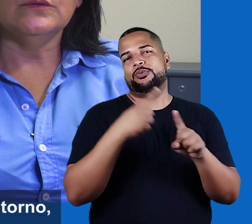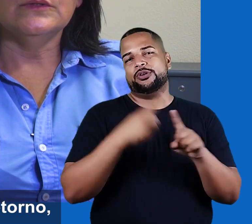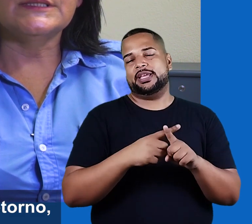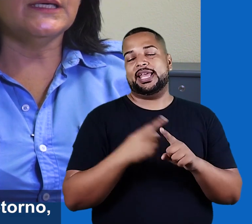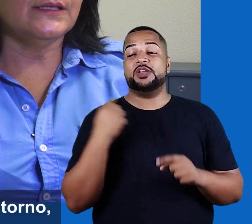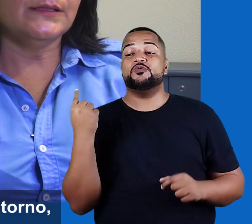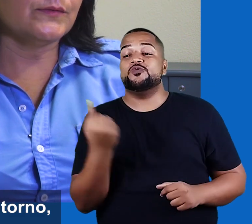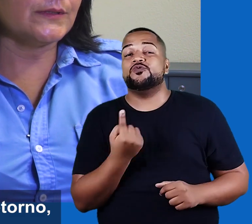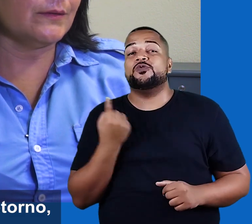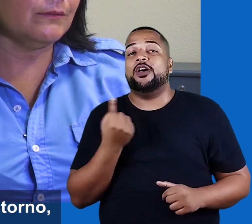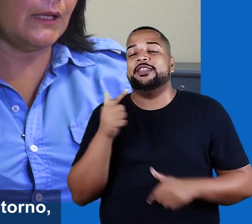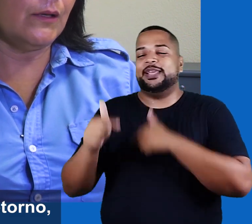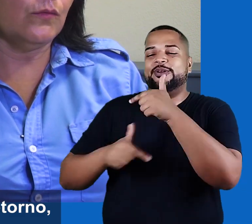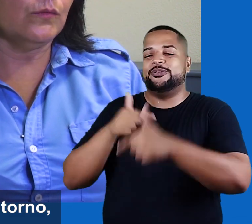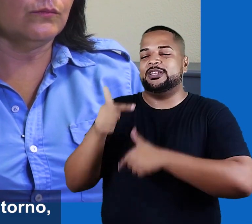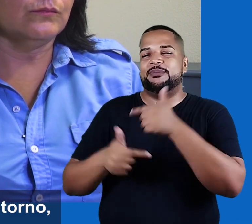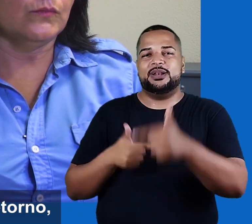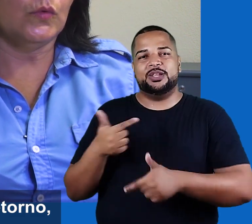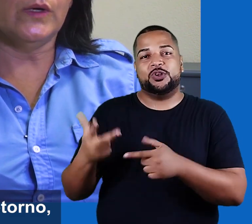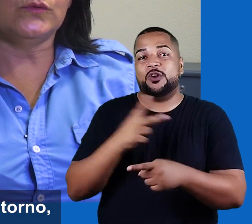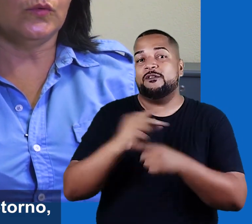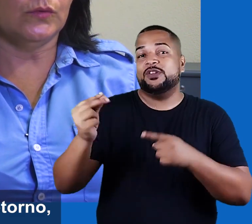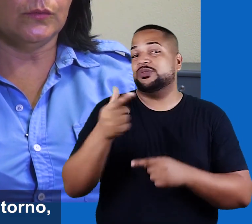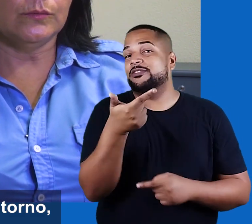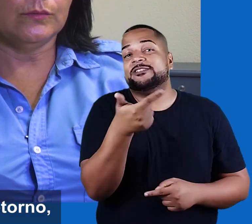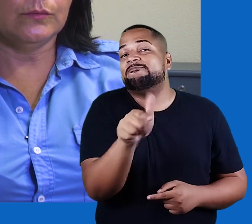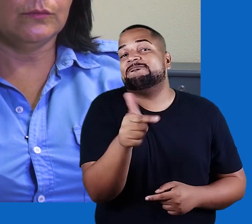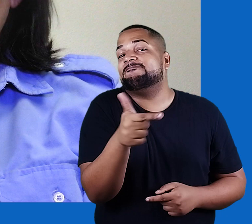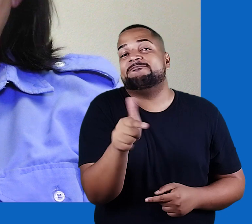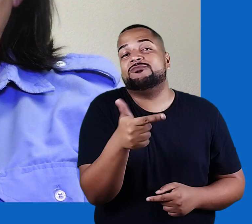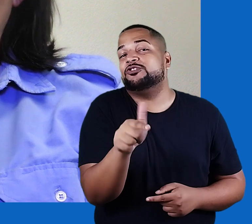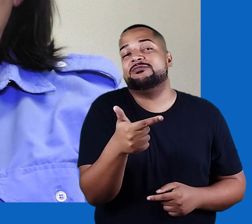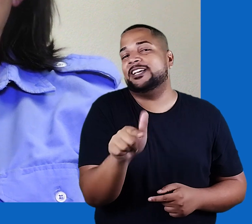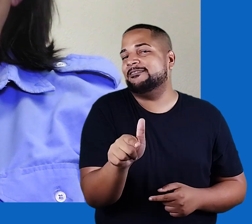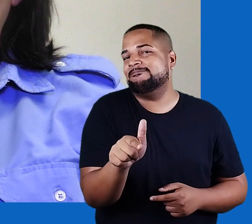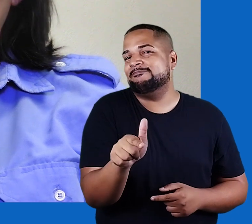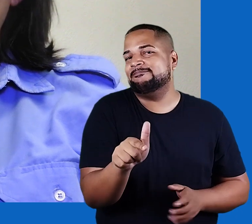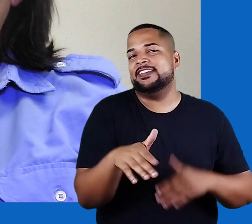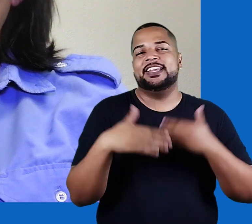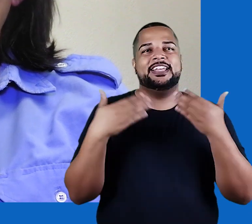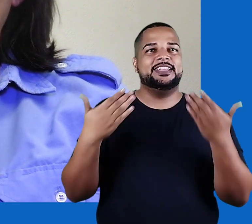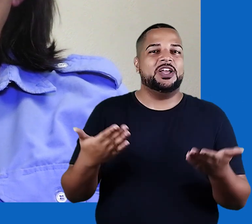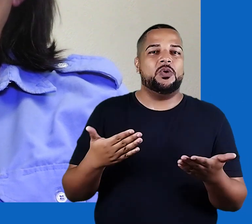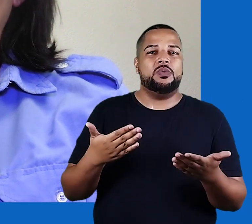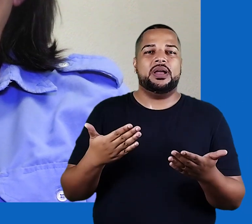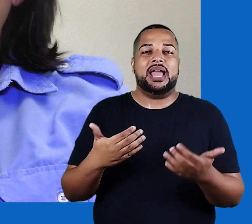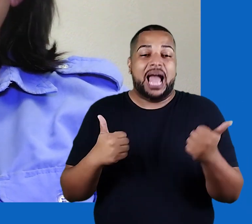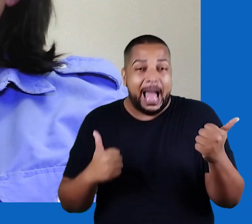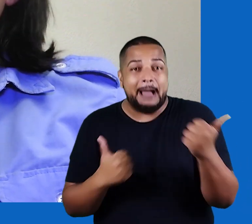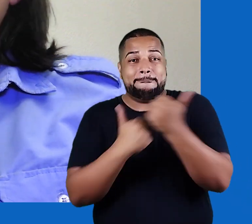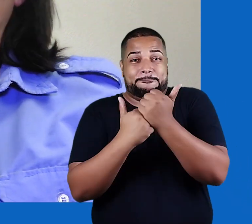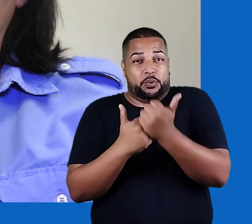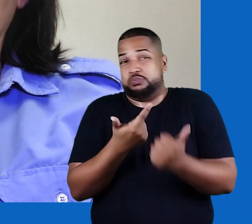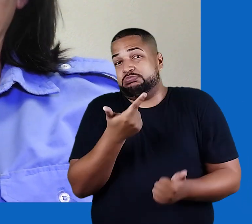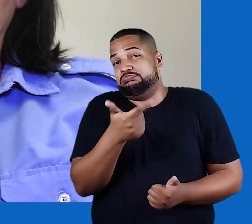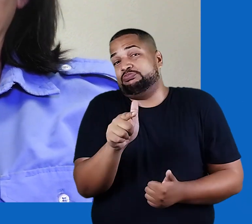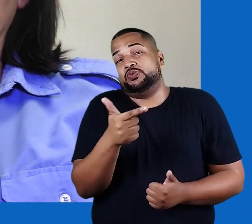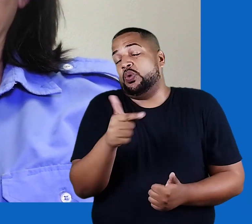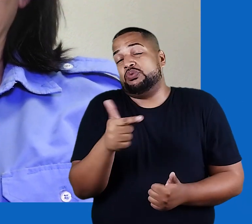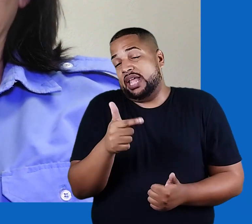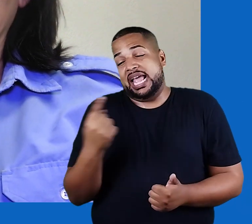porquanto sem eles você não tem um retorno, você não tem um